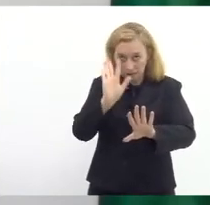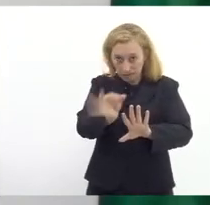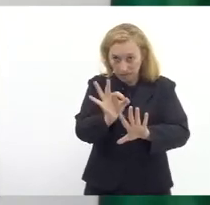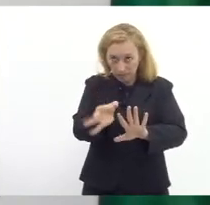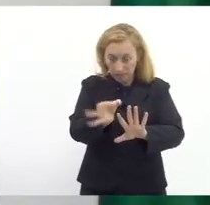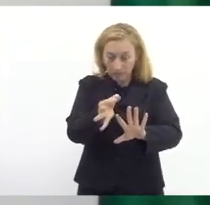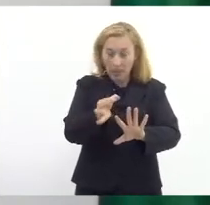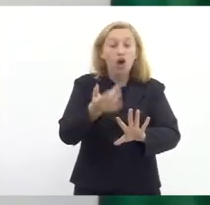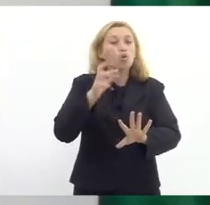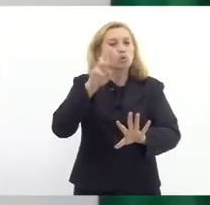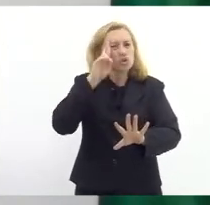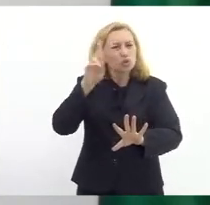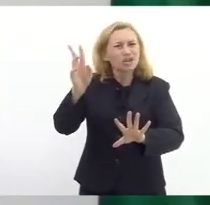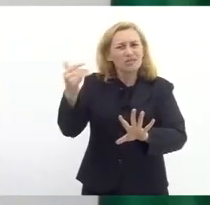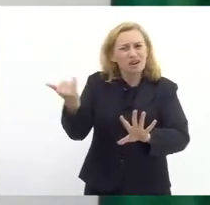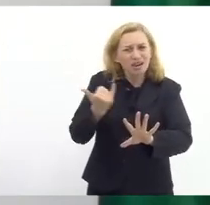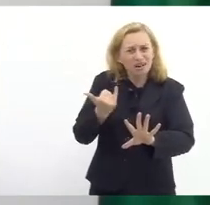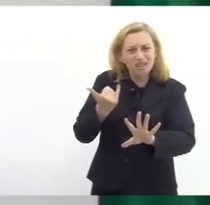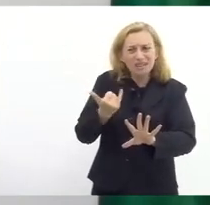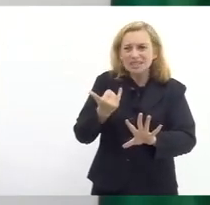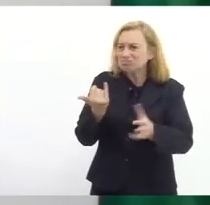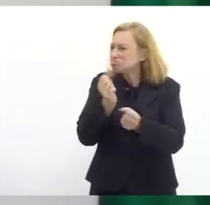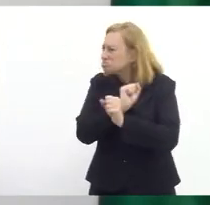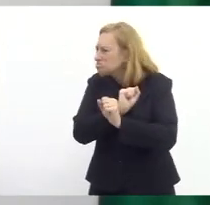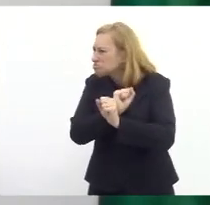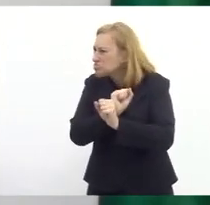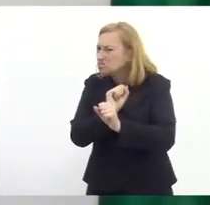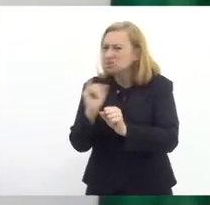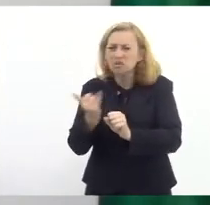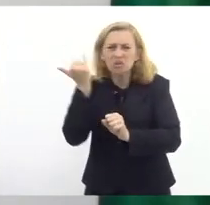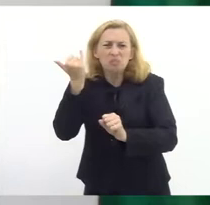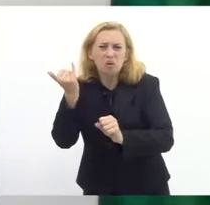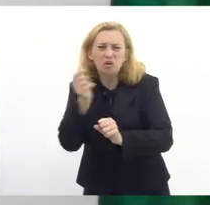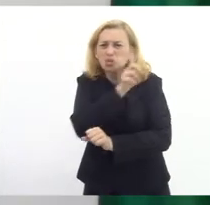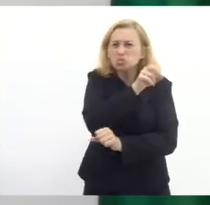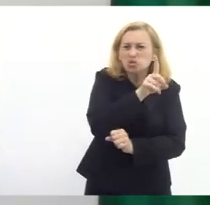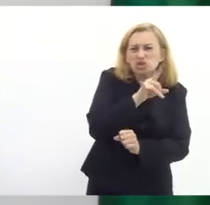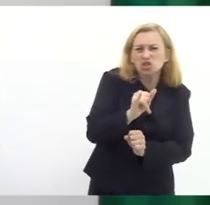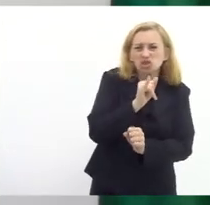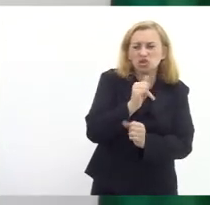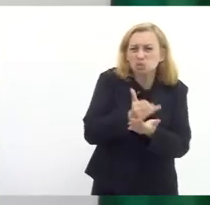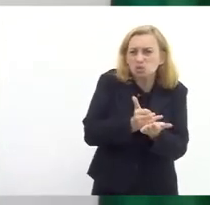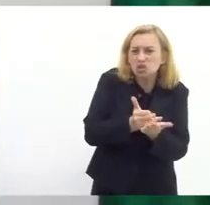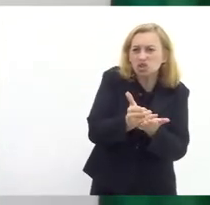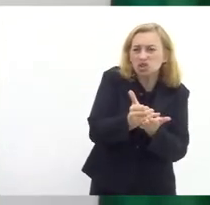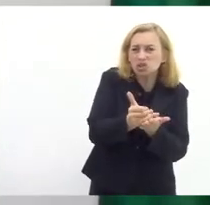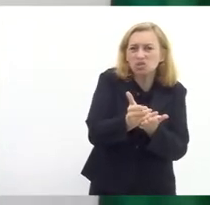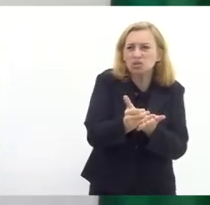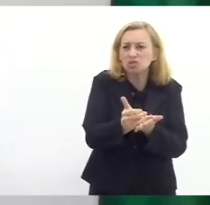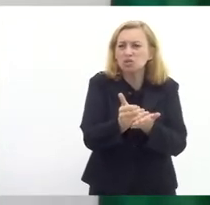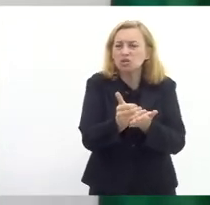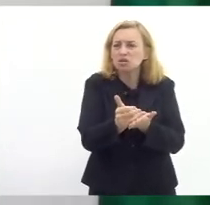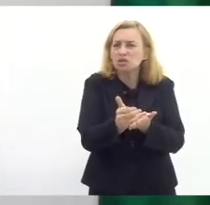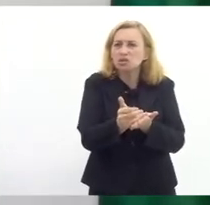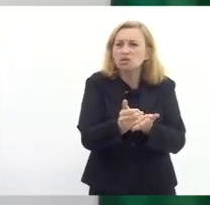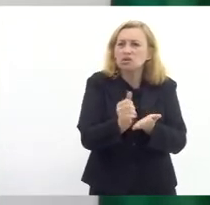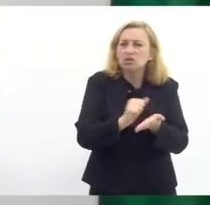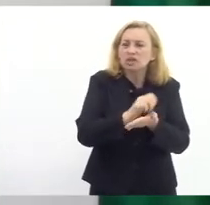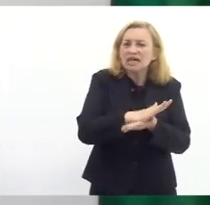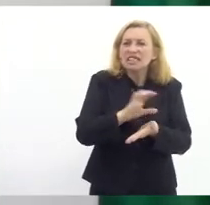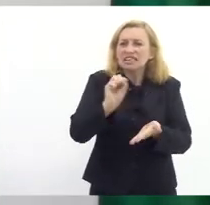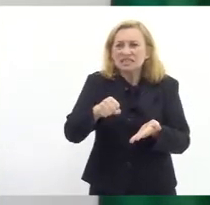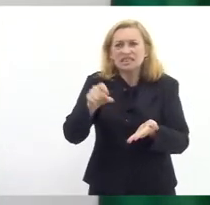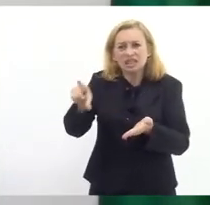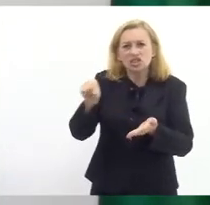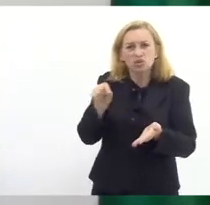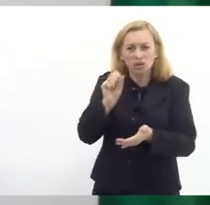certo. Uhum. O senhor está dizendo para mim que não importa a data do início do processo, sim a data da decisão.